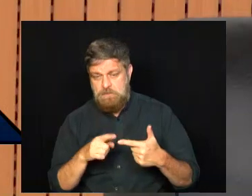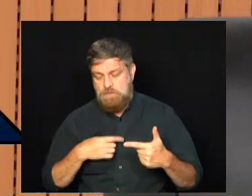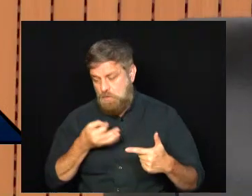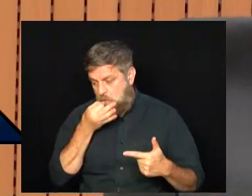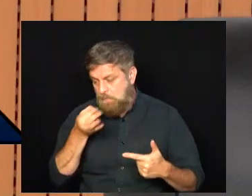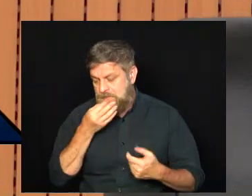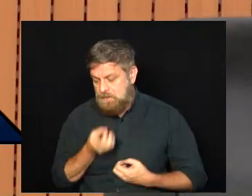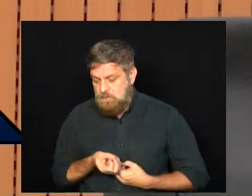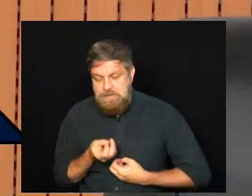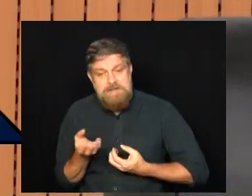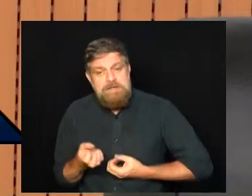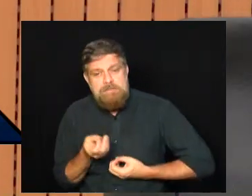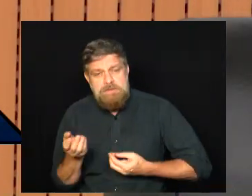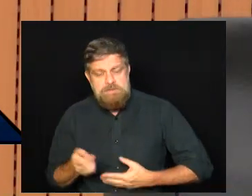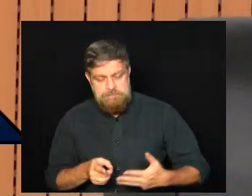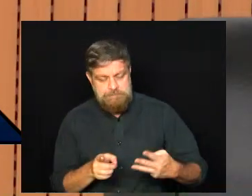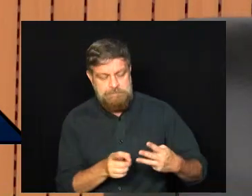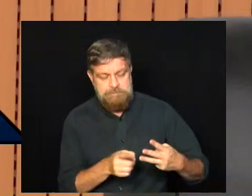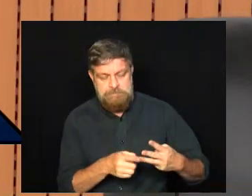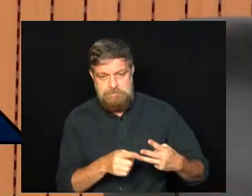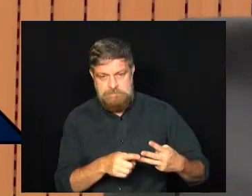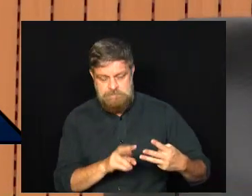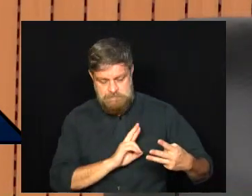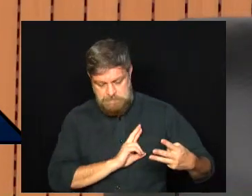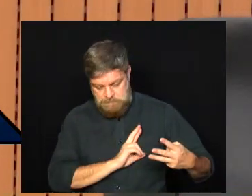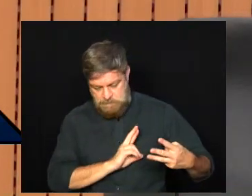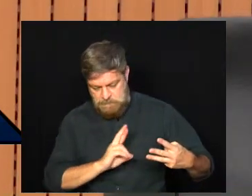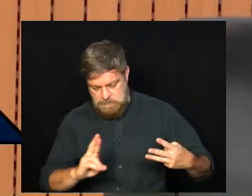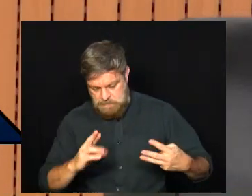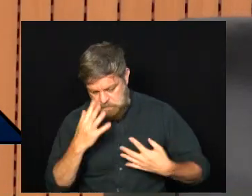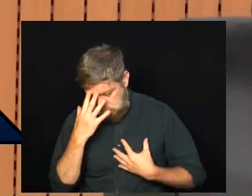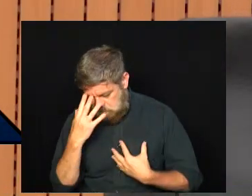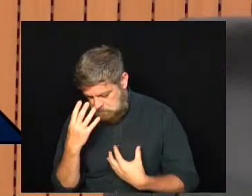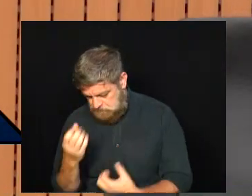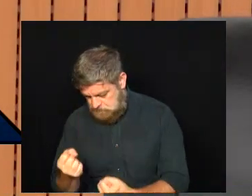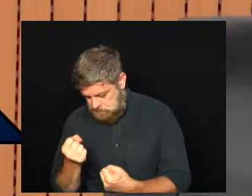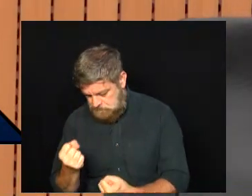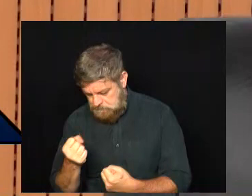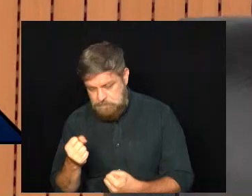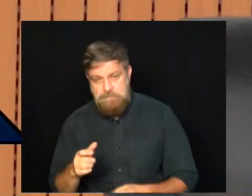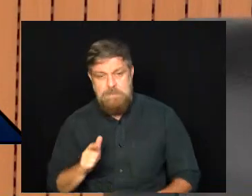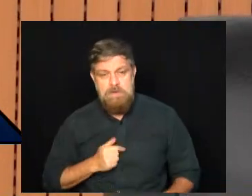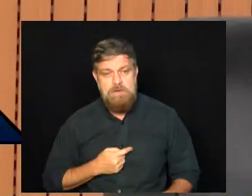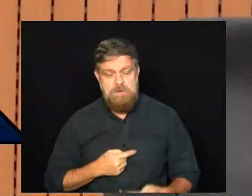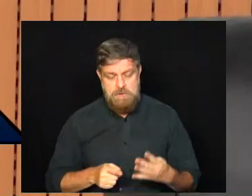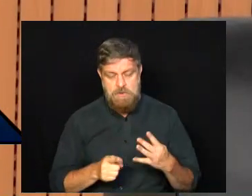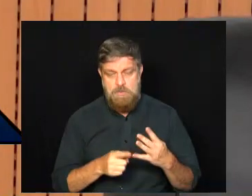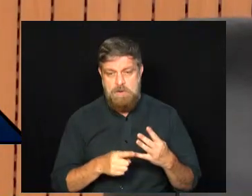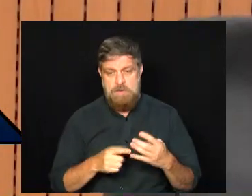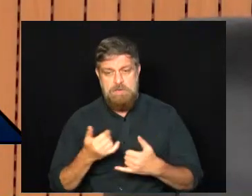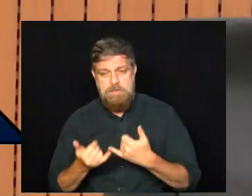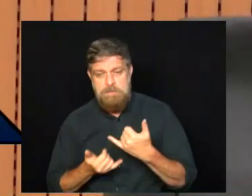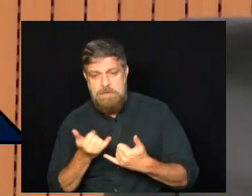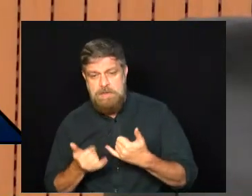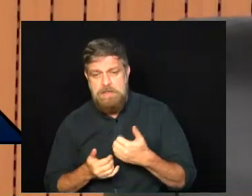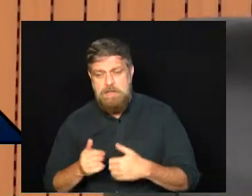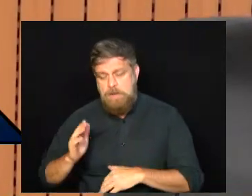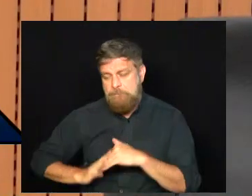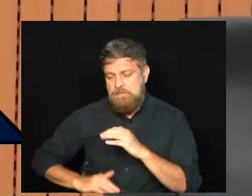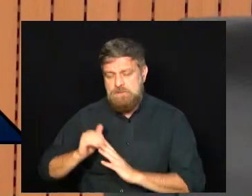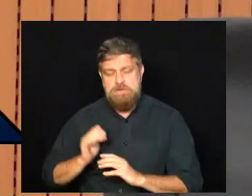expressão. Terceiro, crença e culto religioso. Quarto, brincar, praticar esportes